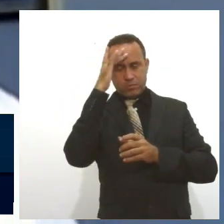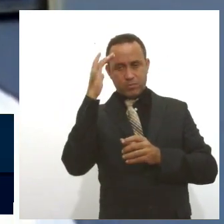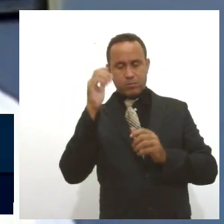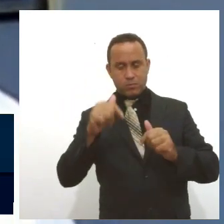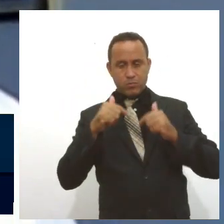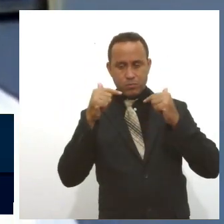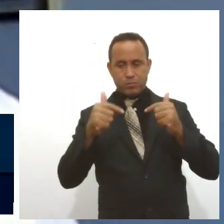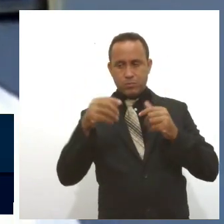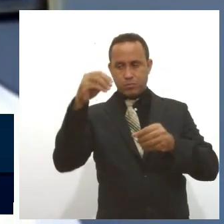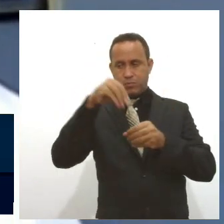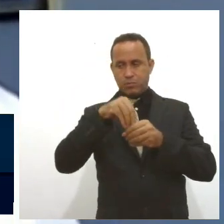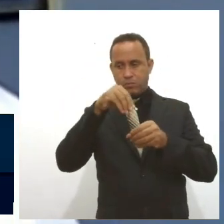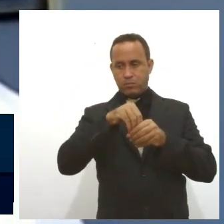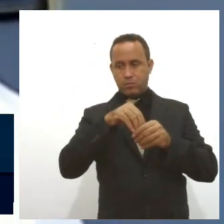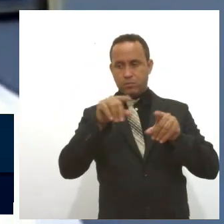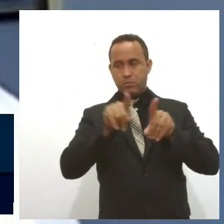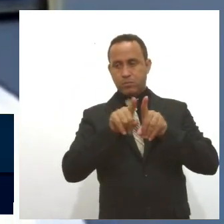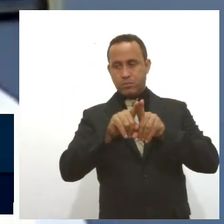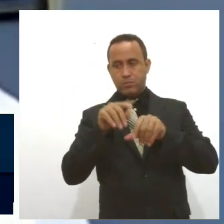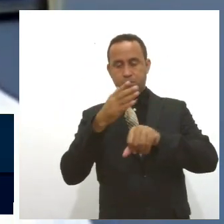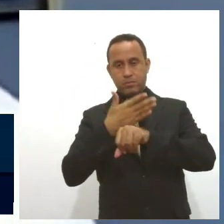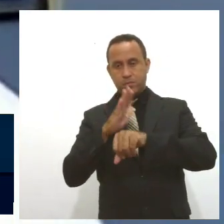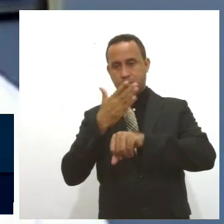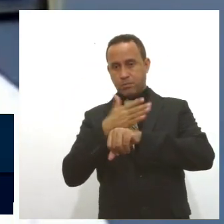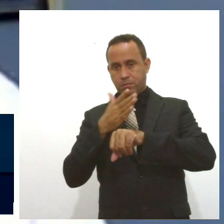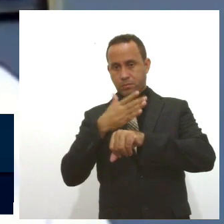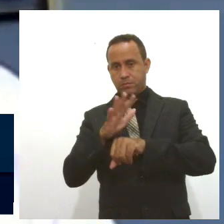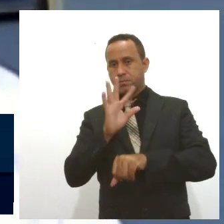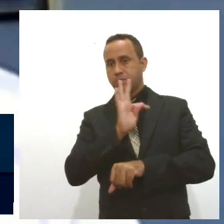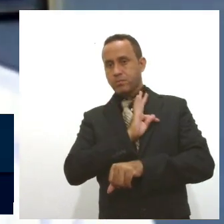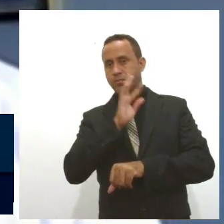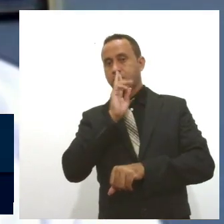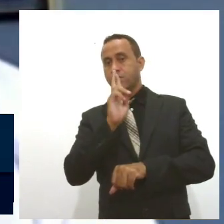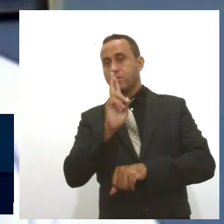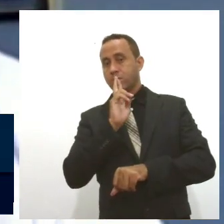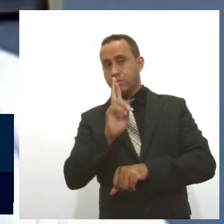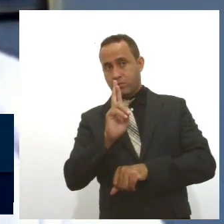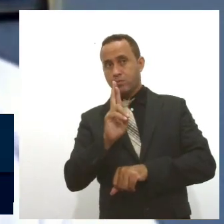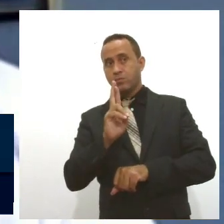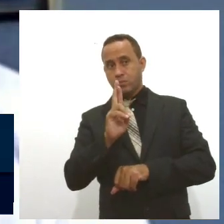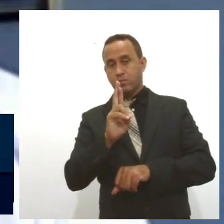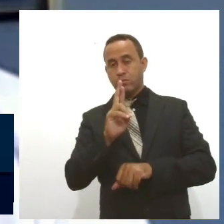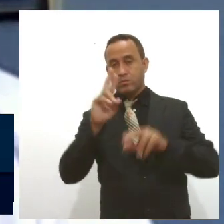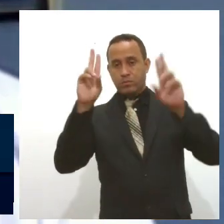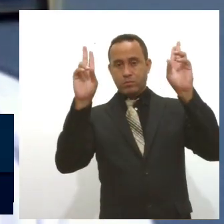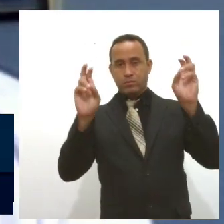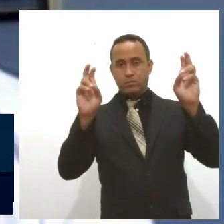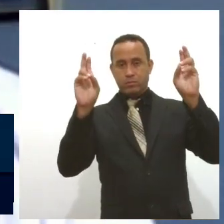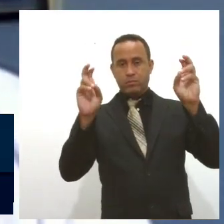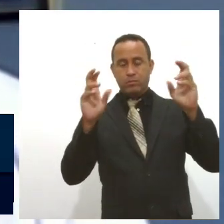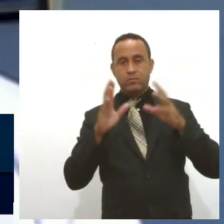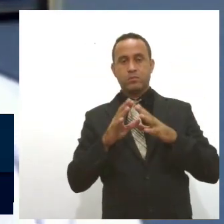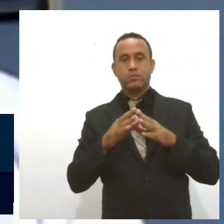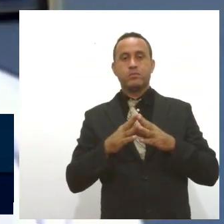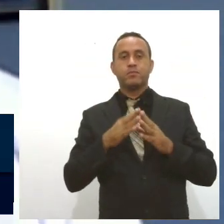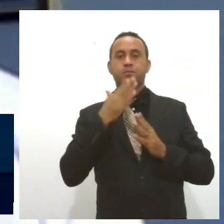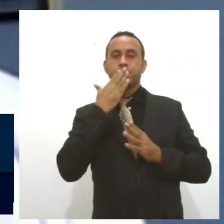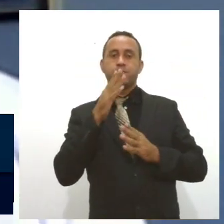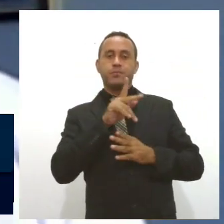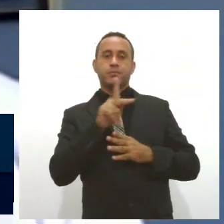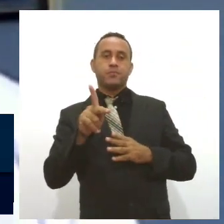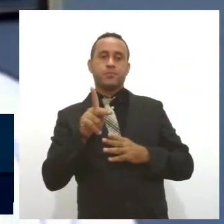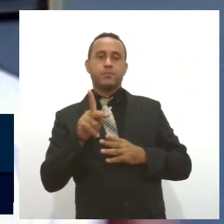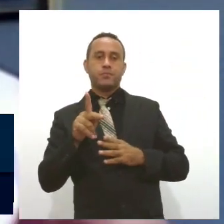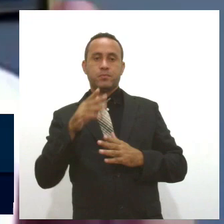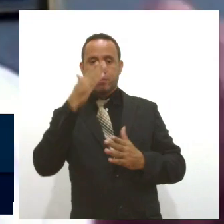nessas questões e também preparado tecnicamente para responder. Quero aqui fazer também esse reconhecimento e pedir, presidente, eu